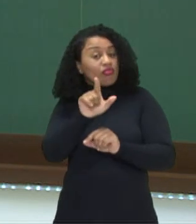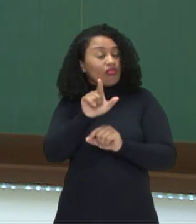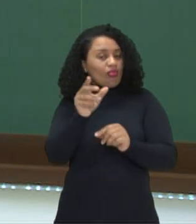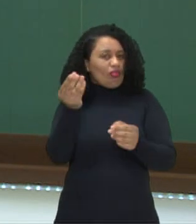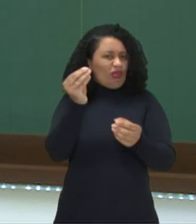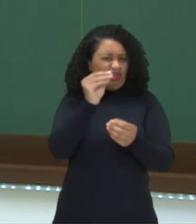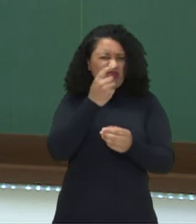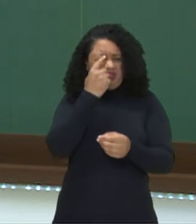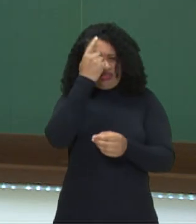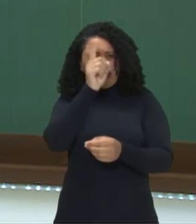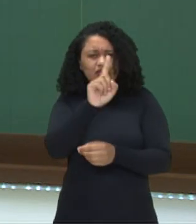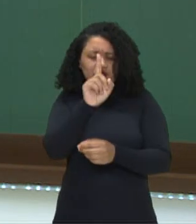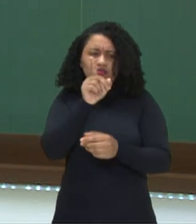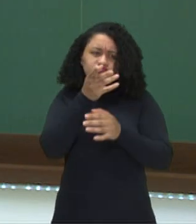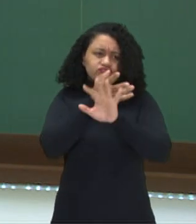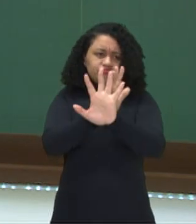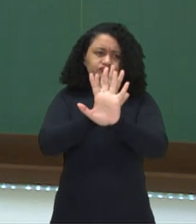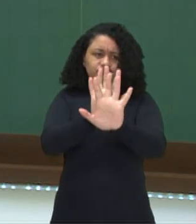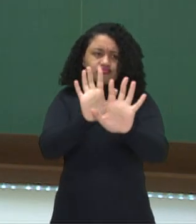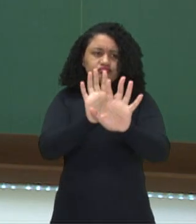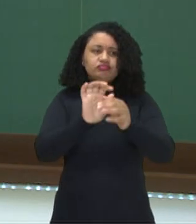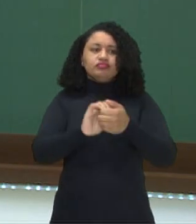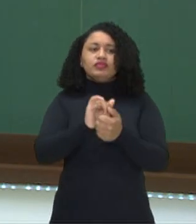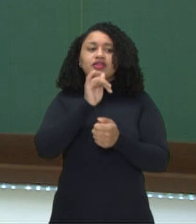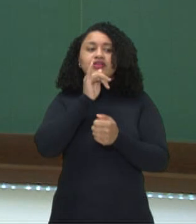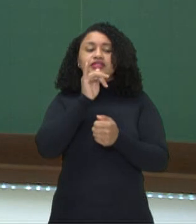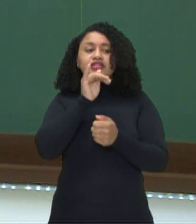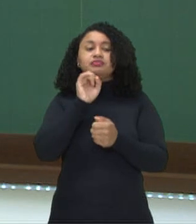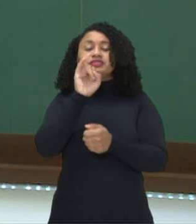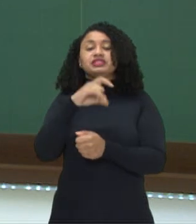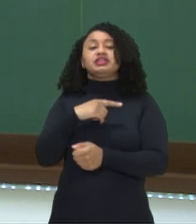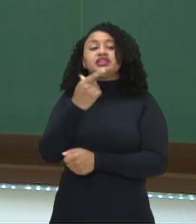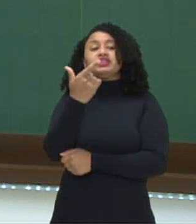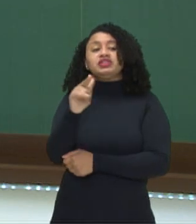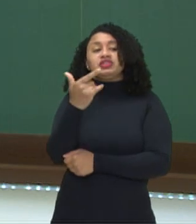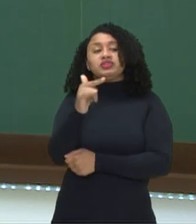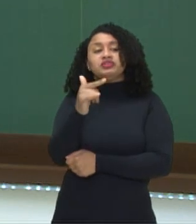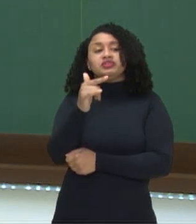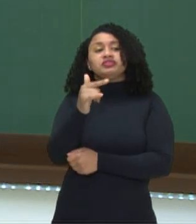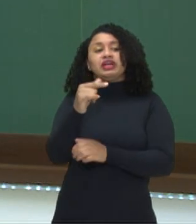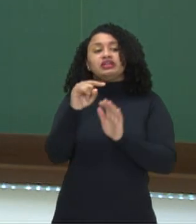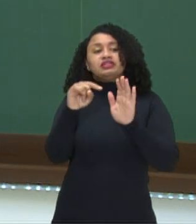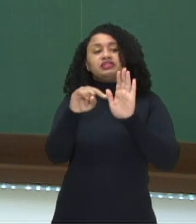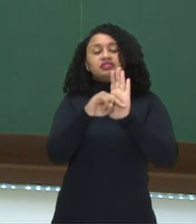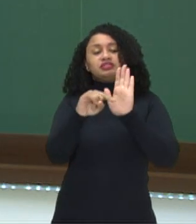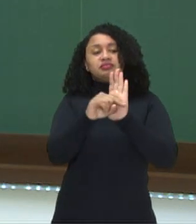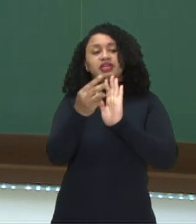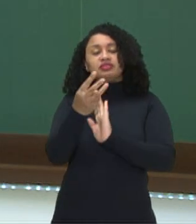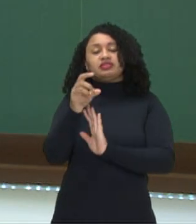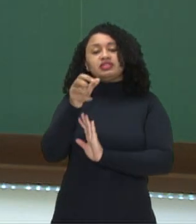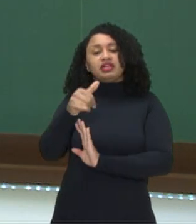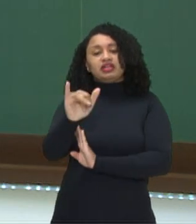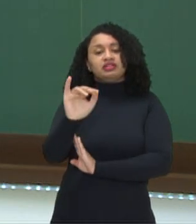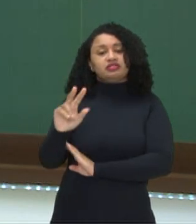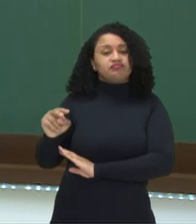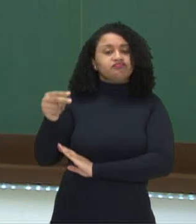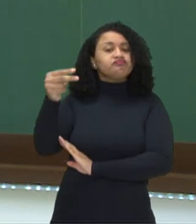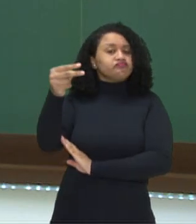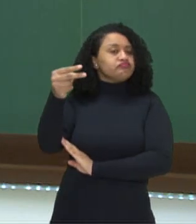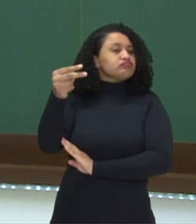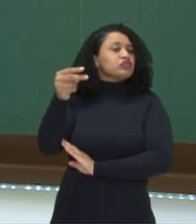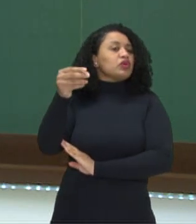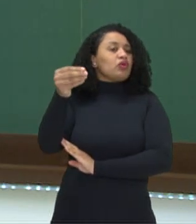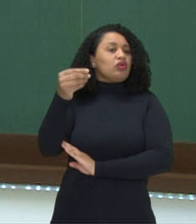O que eu falei? O que é isso? O que isso quer dizer? Por exemplo, se não existisse o menos 3y ao